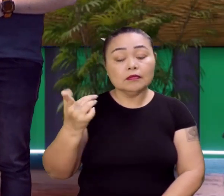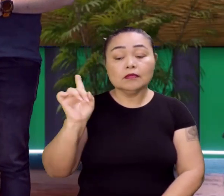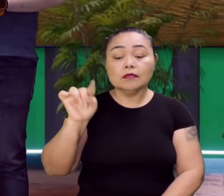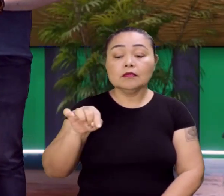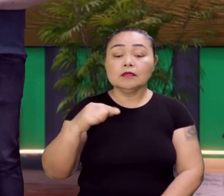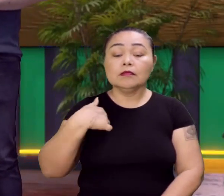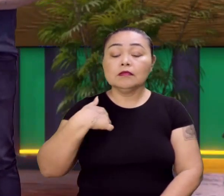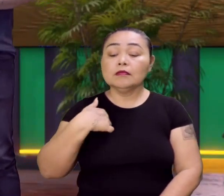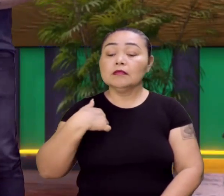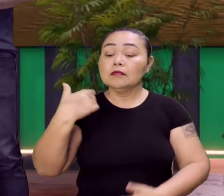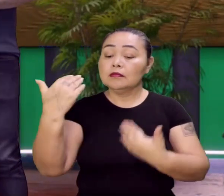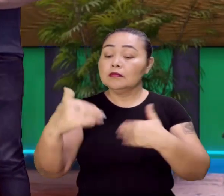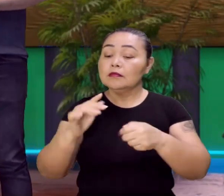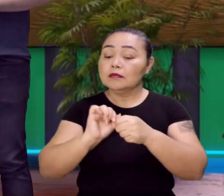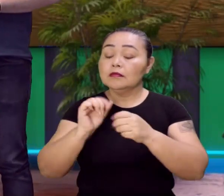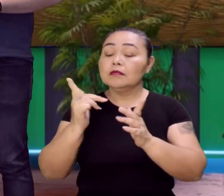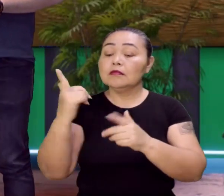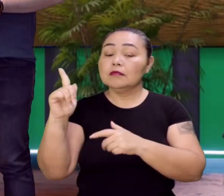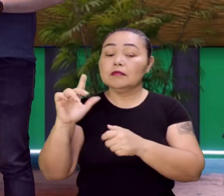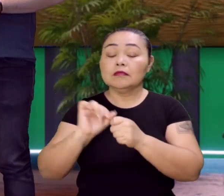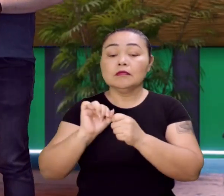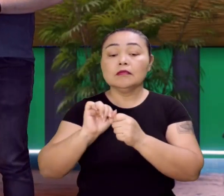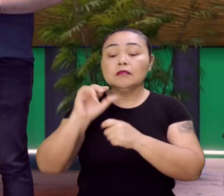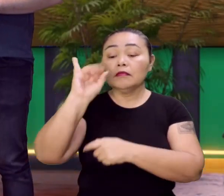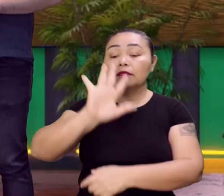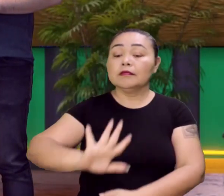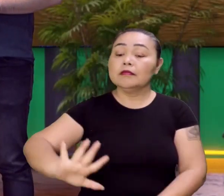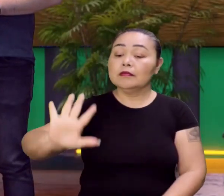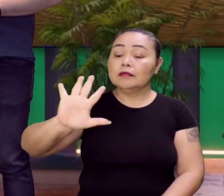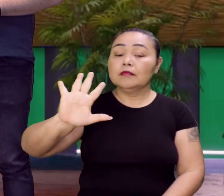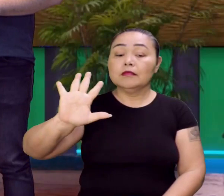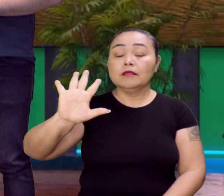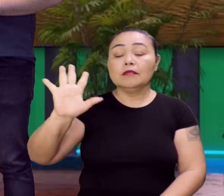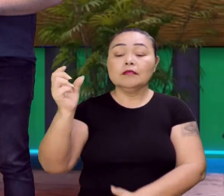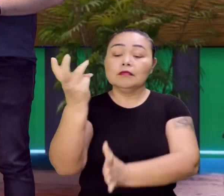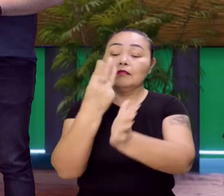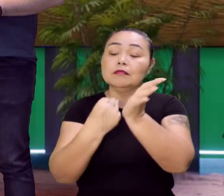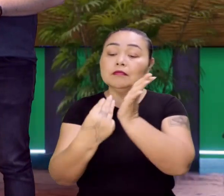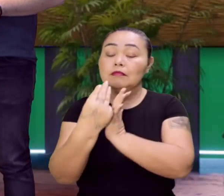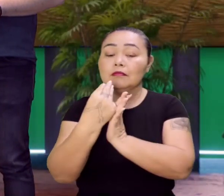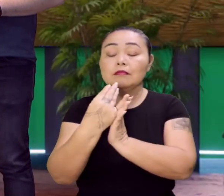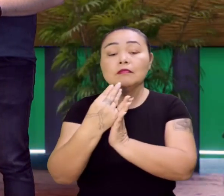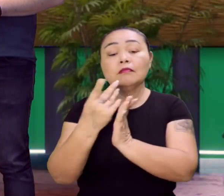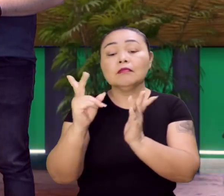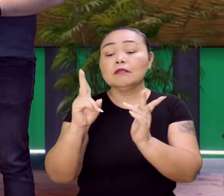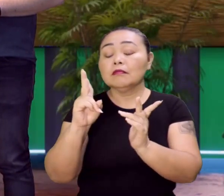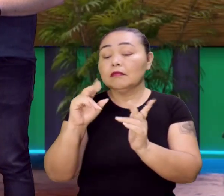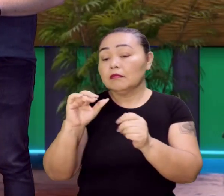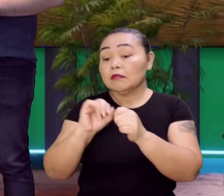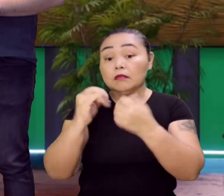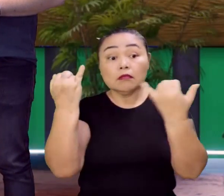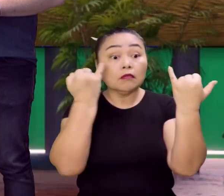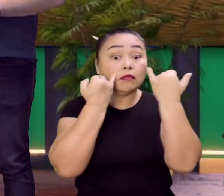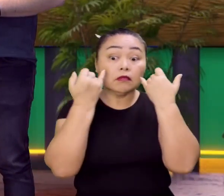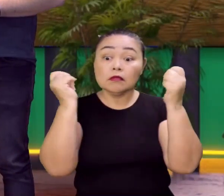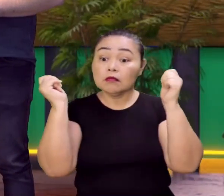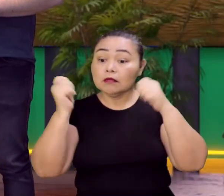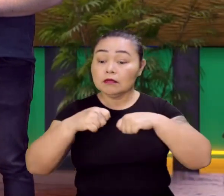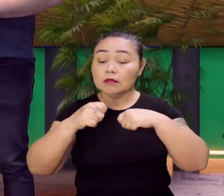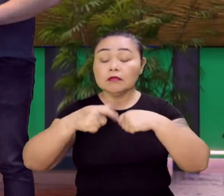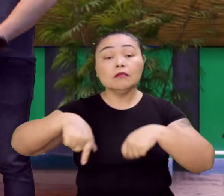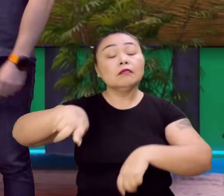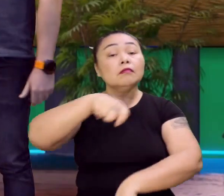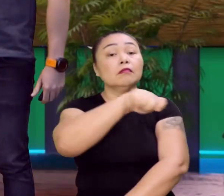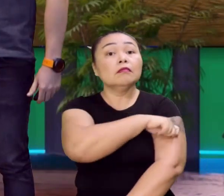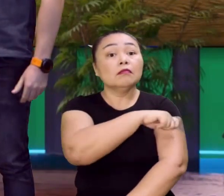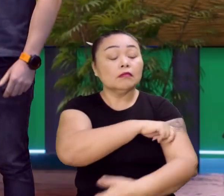né? Exatamente. Rogério, essa imagem de um mapa, ela dá todas as informações suficientes para que o